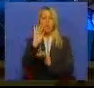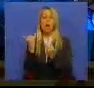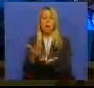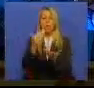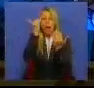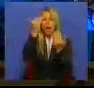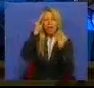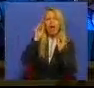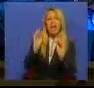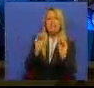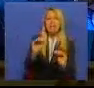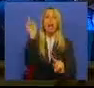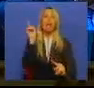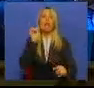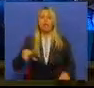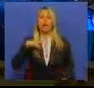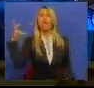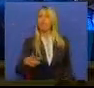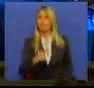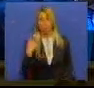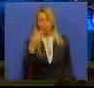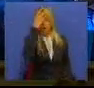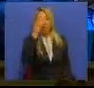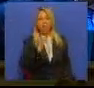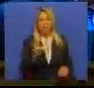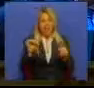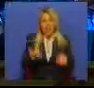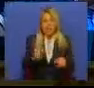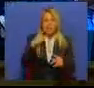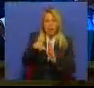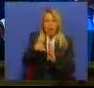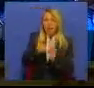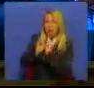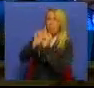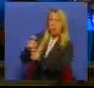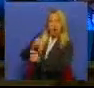Portugal. Nós entendemos que esse não é um atributo essencial do Estado.